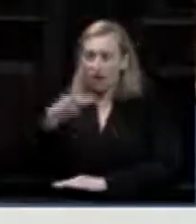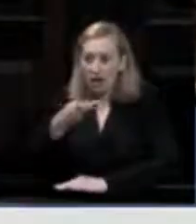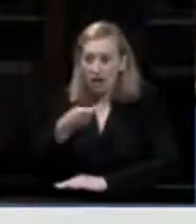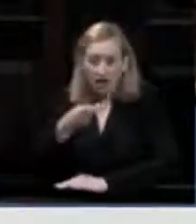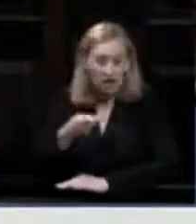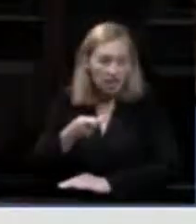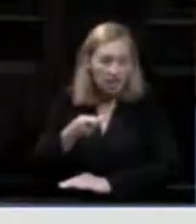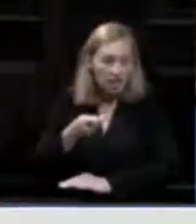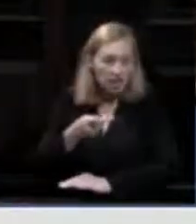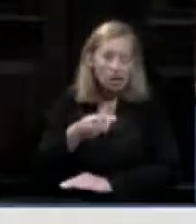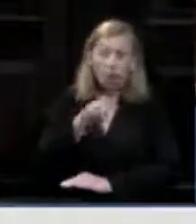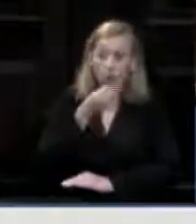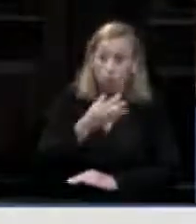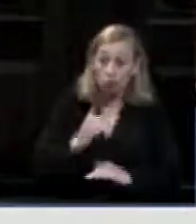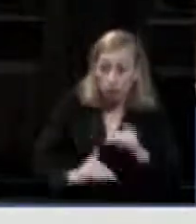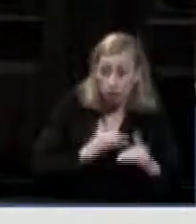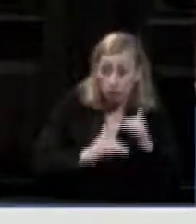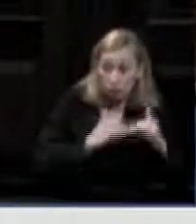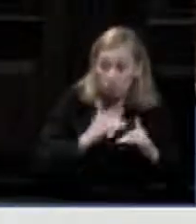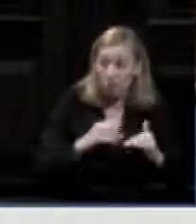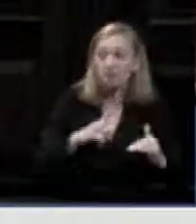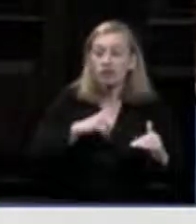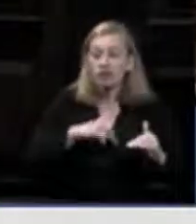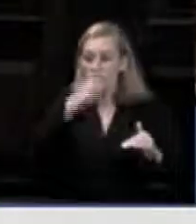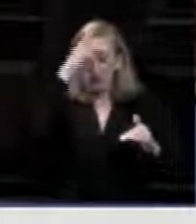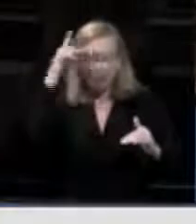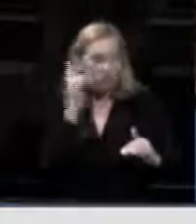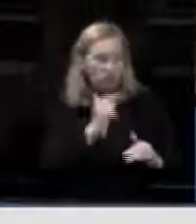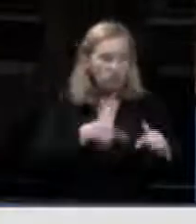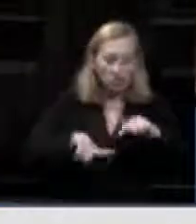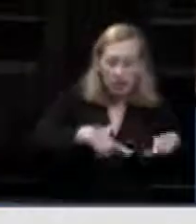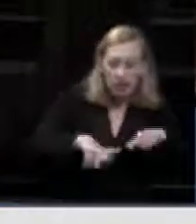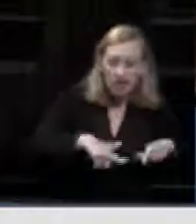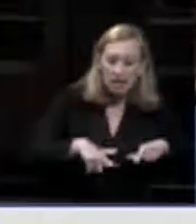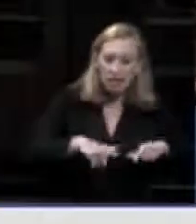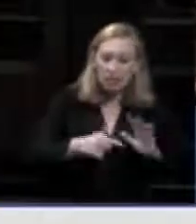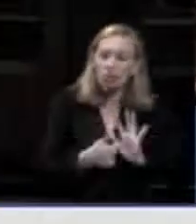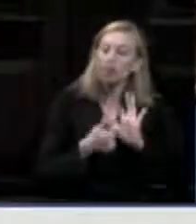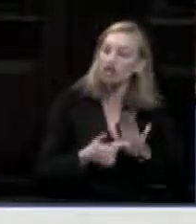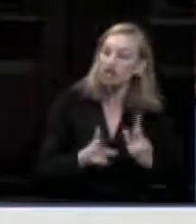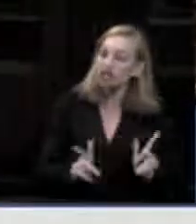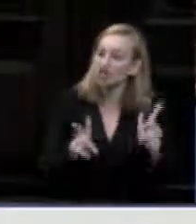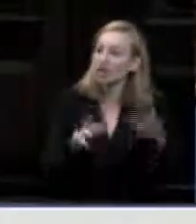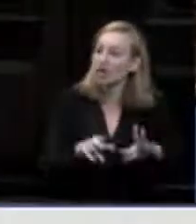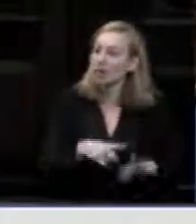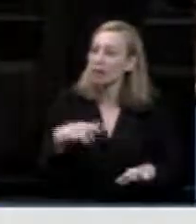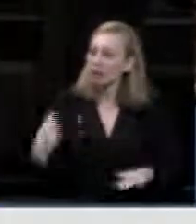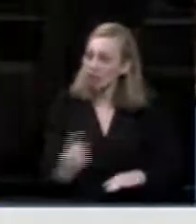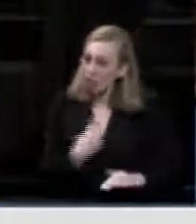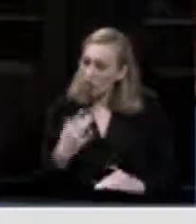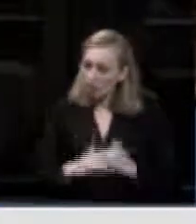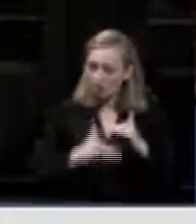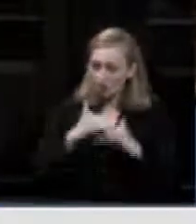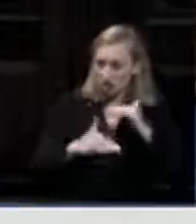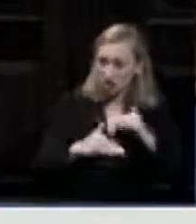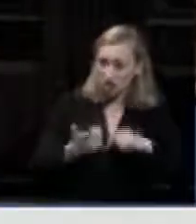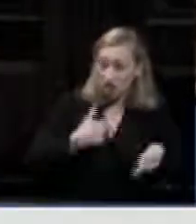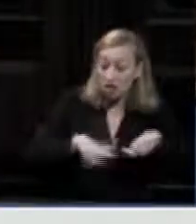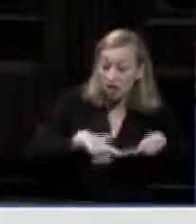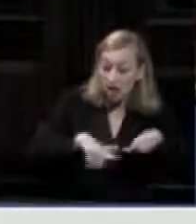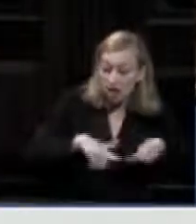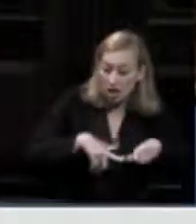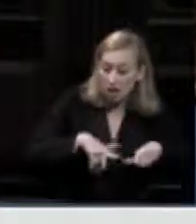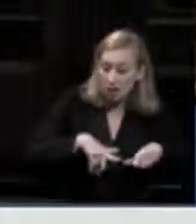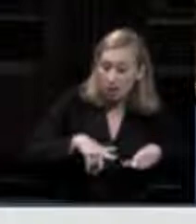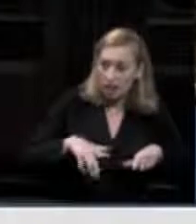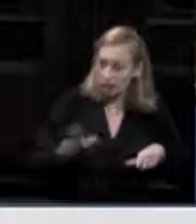exceções, também há quem está trabalhando, quem está fazendo a diferença para que as nossas crianças e os nossos jovens possam ser